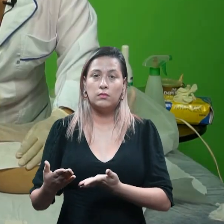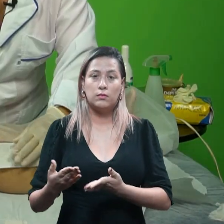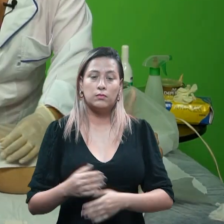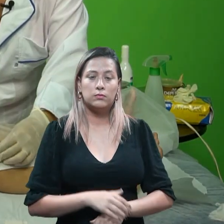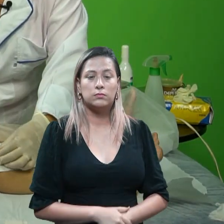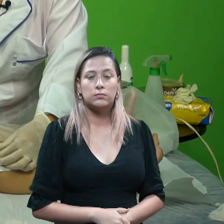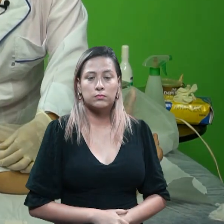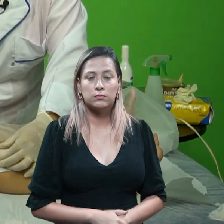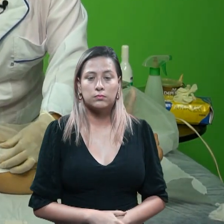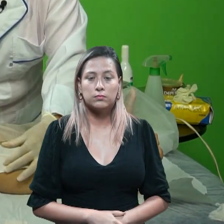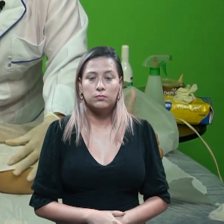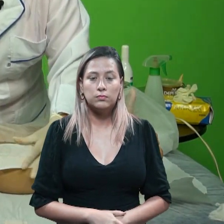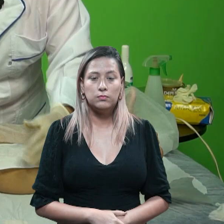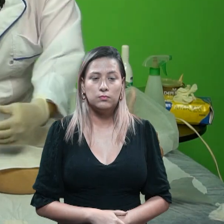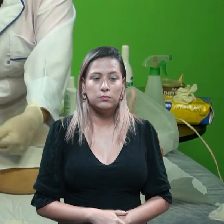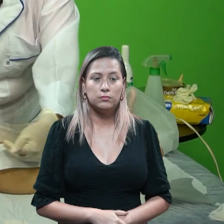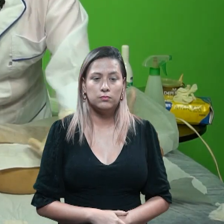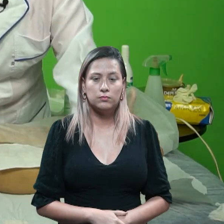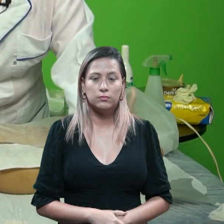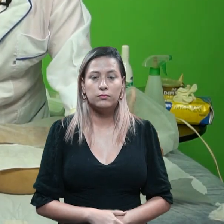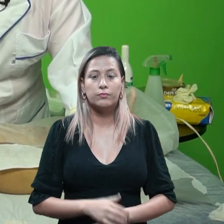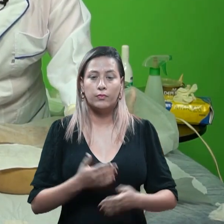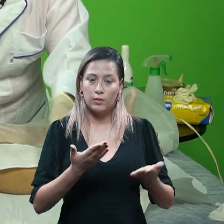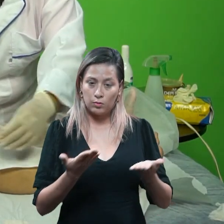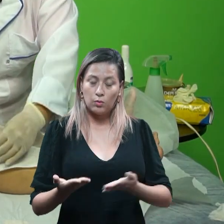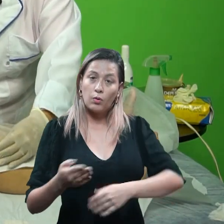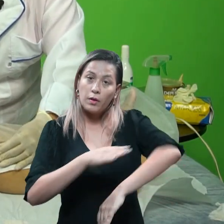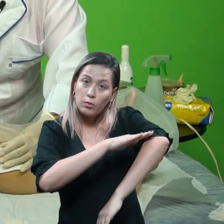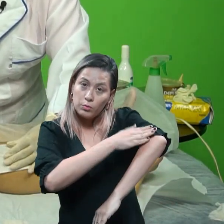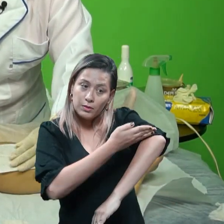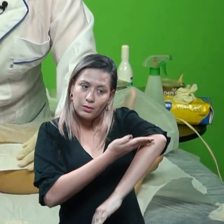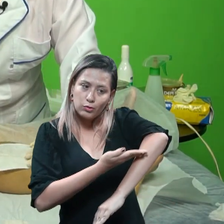termocera. Eu coloquei no sentido do pelo